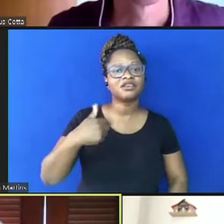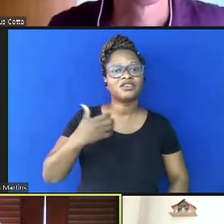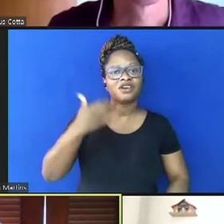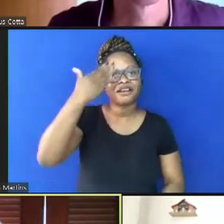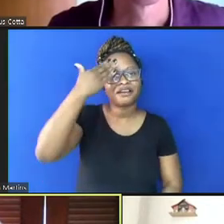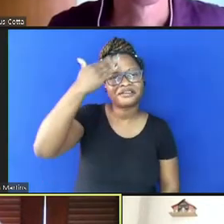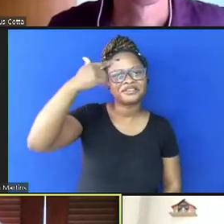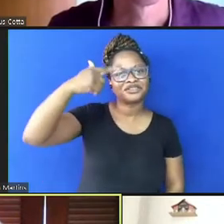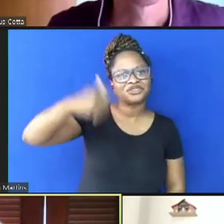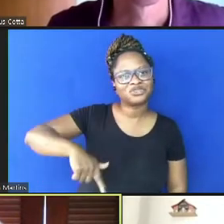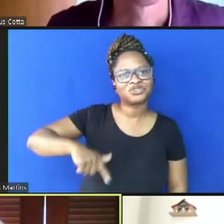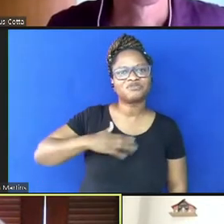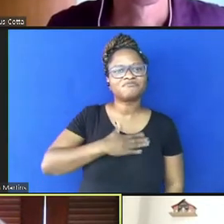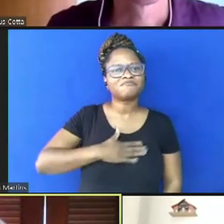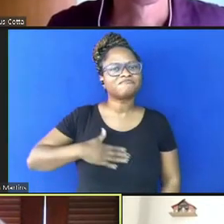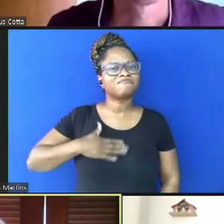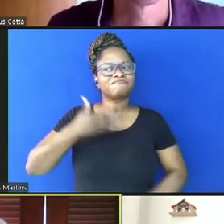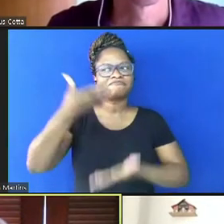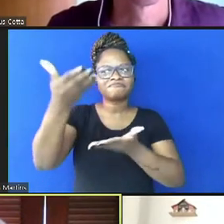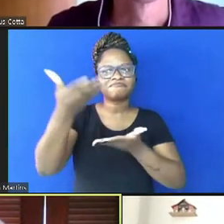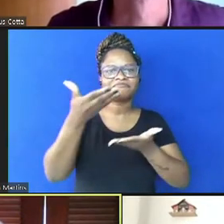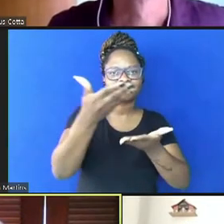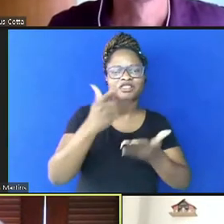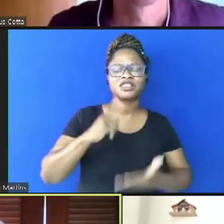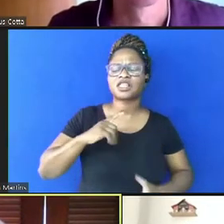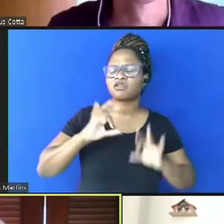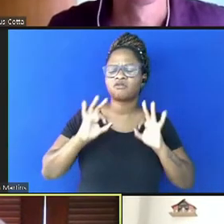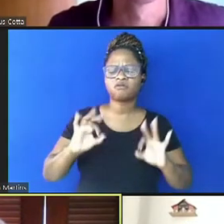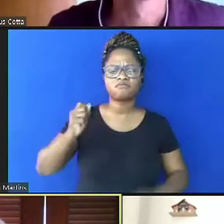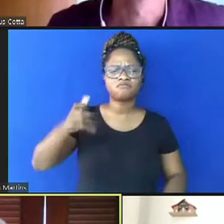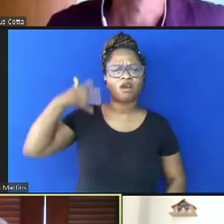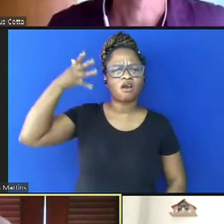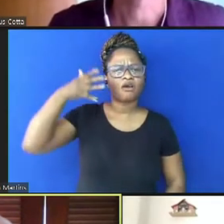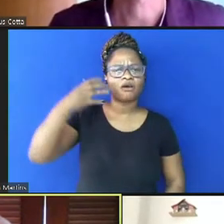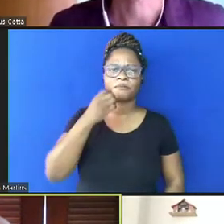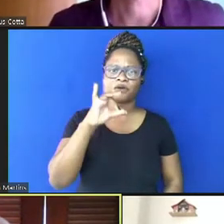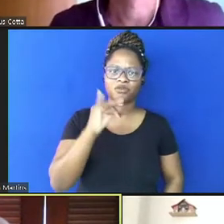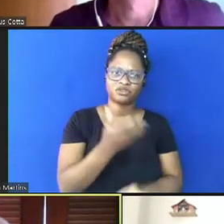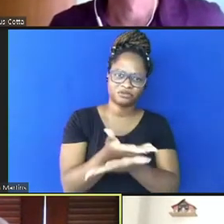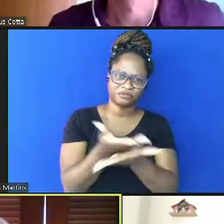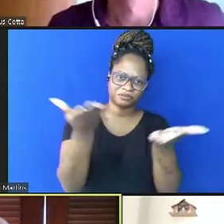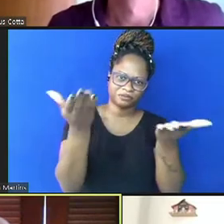vez, desejando muito boas-vindas, que tenhamos um excelente seminário. Bom dia a todos.